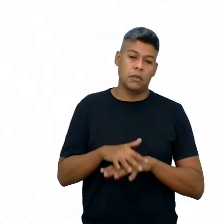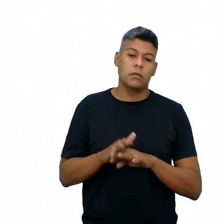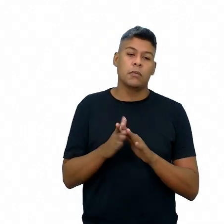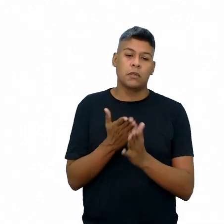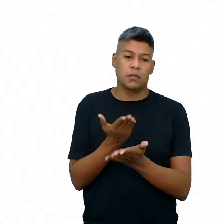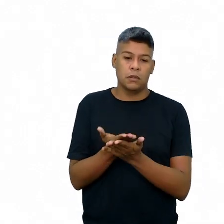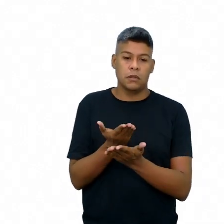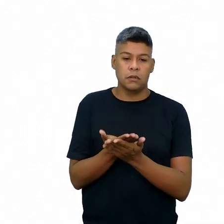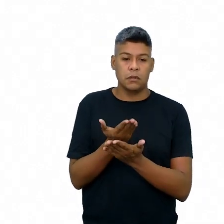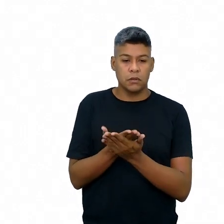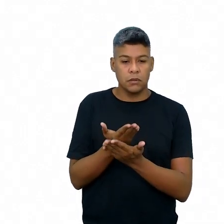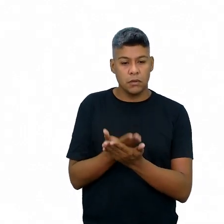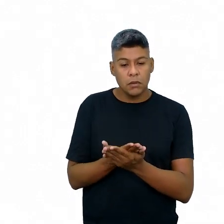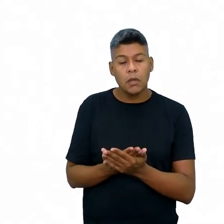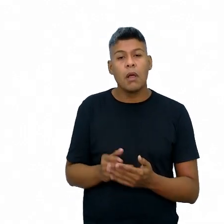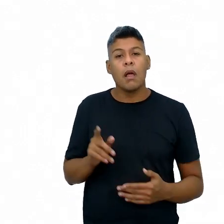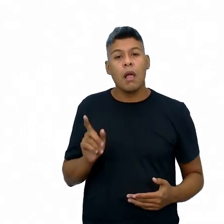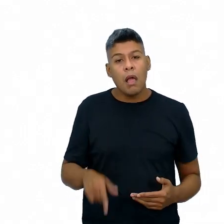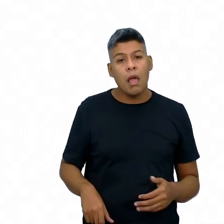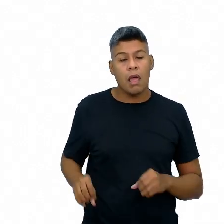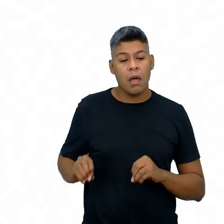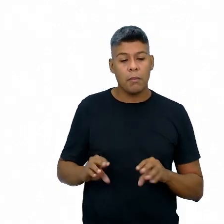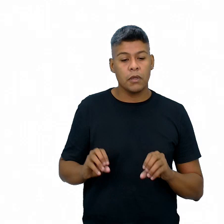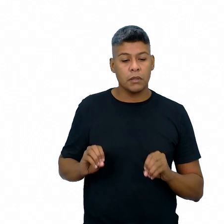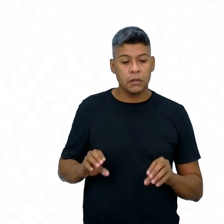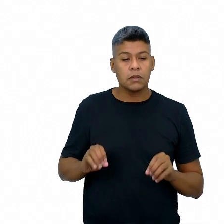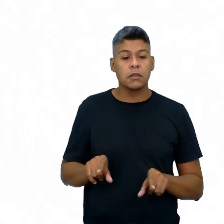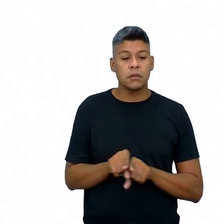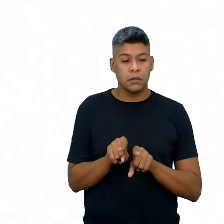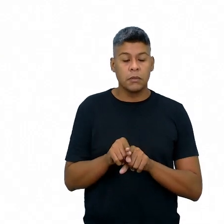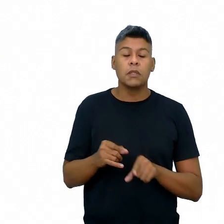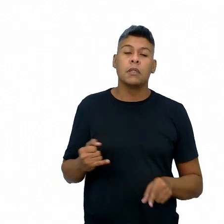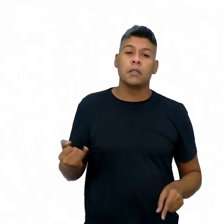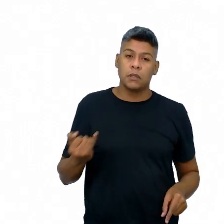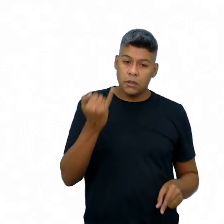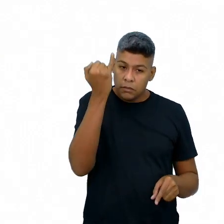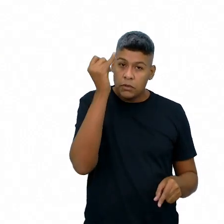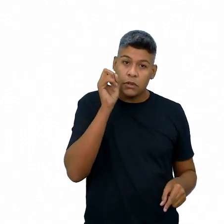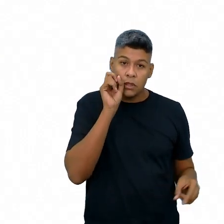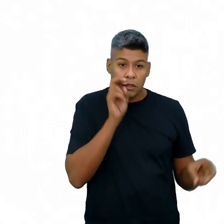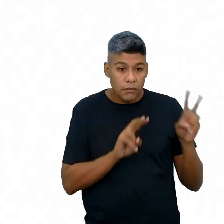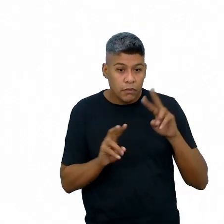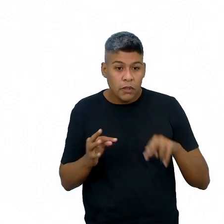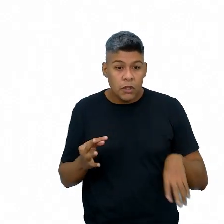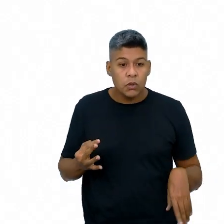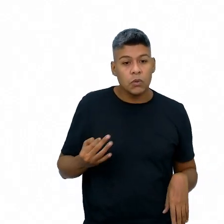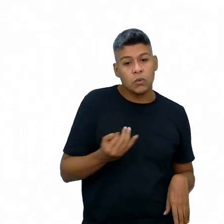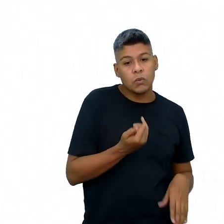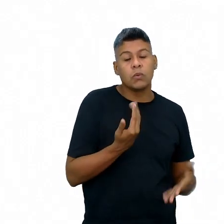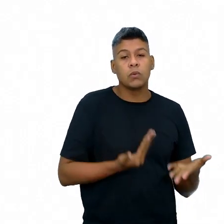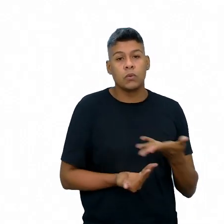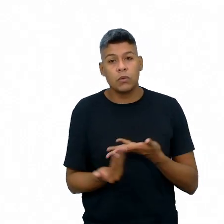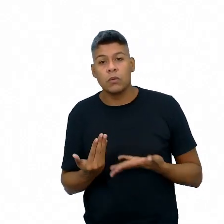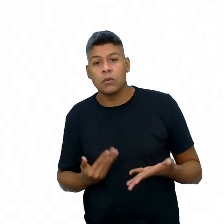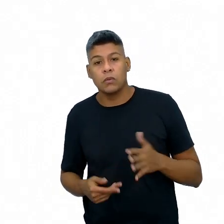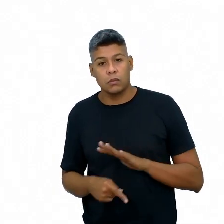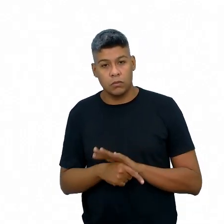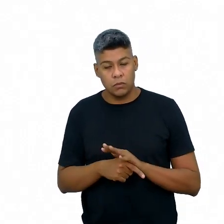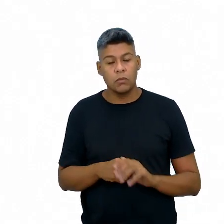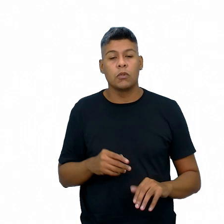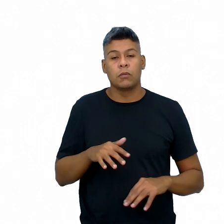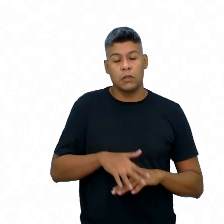escolar, a essas aplicações e a importância de enxergar tudo isso envolvido ali com o